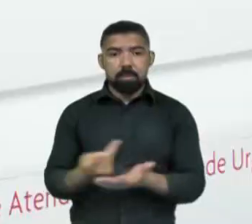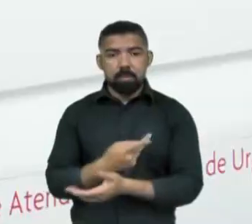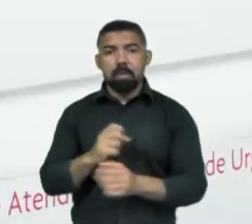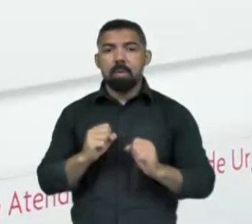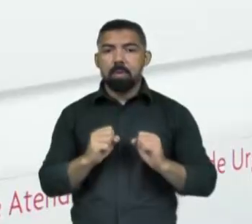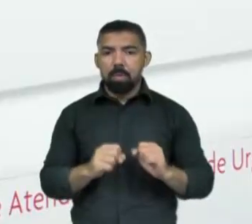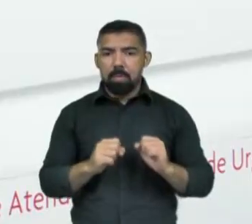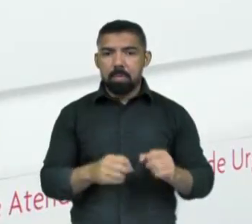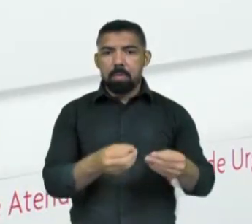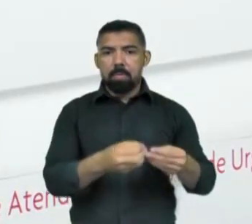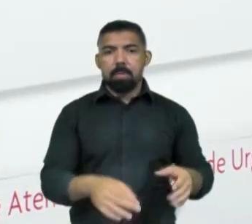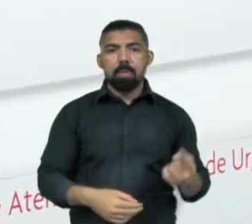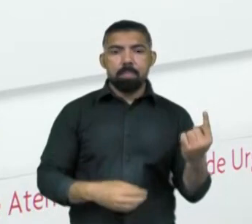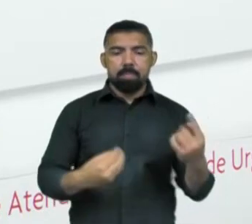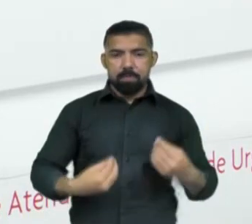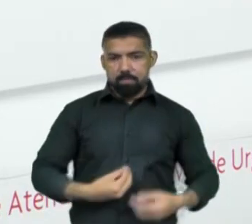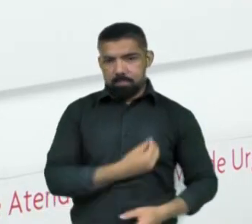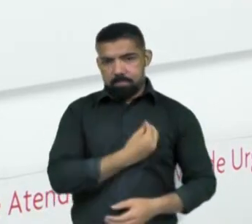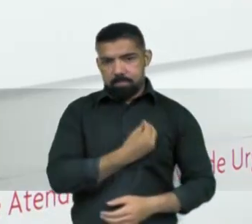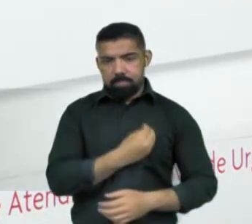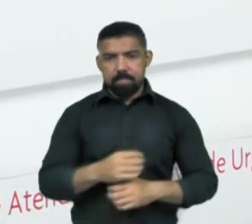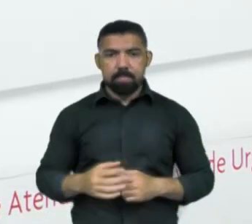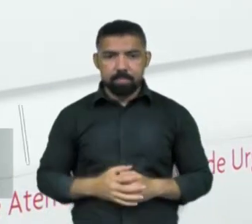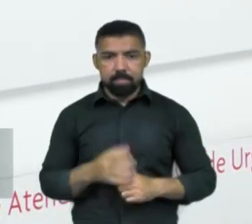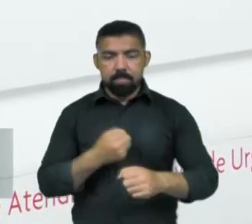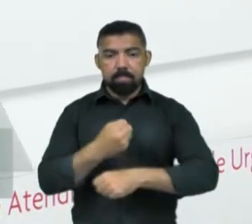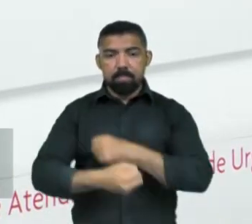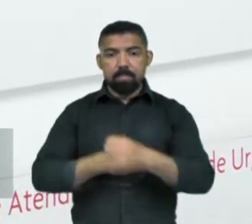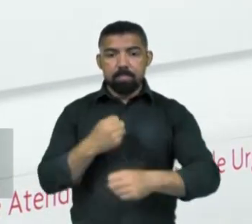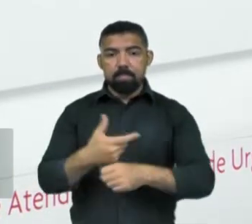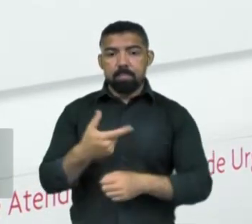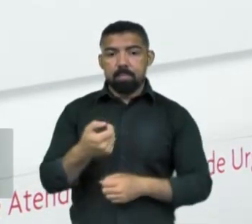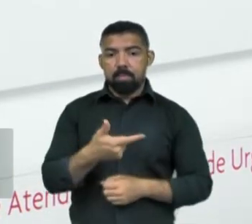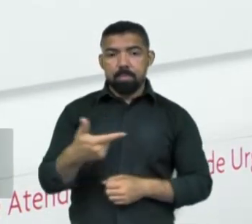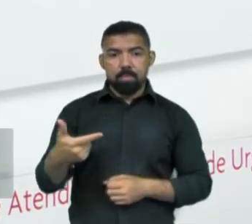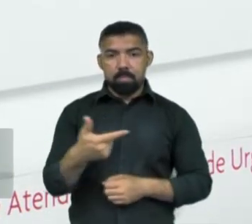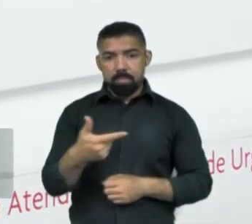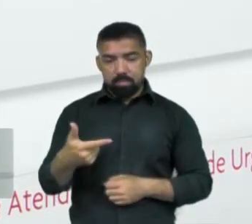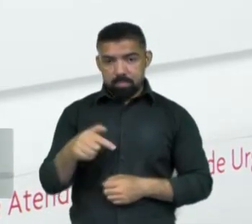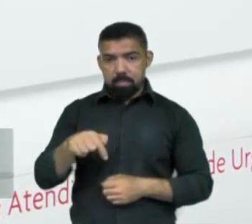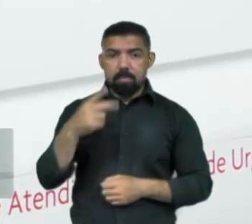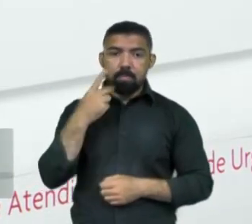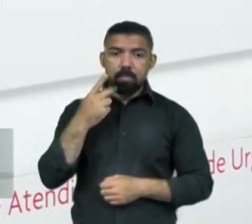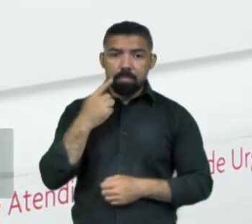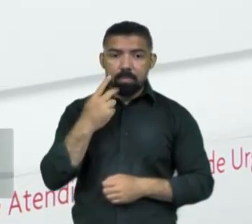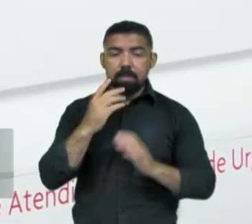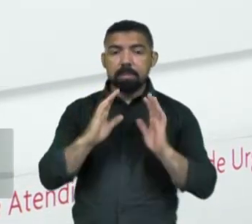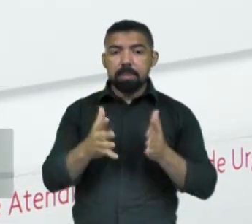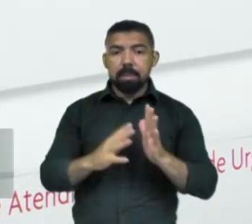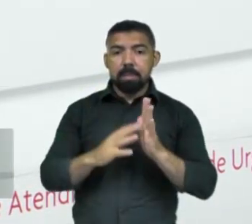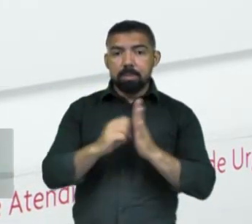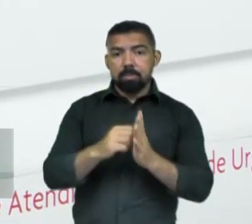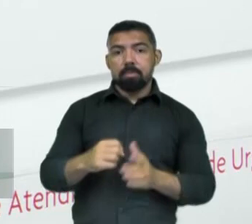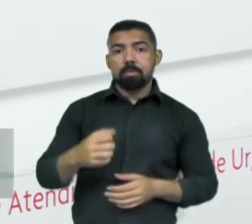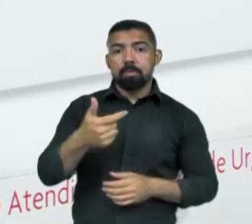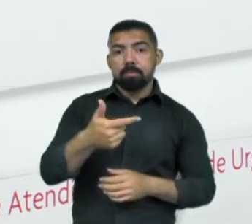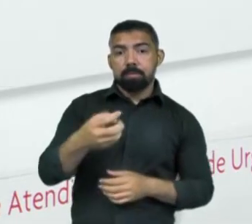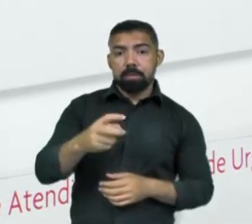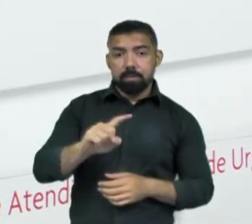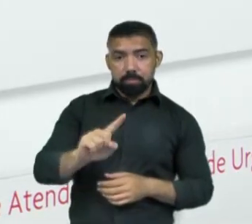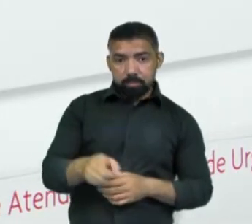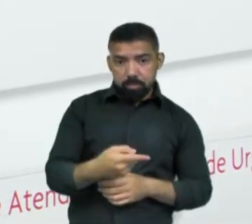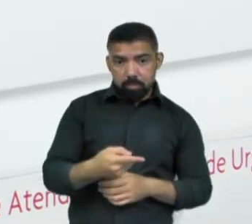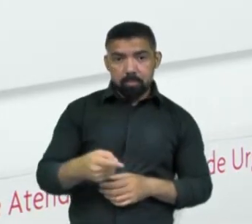vida. Em 2022, o SAMU de Fortaleza registrou 25 mil trotes, representando 35%